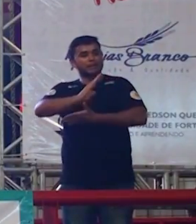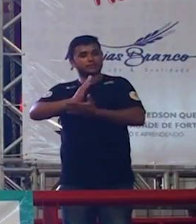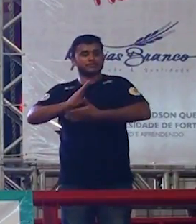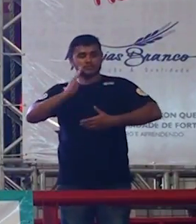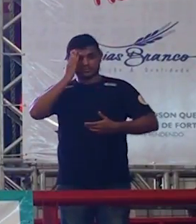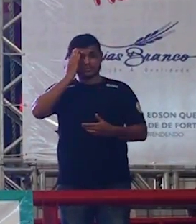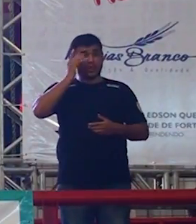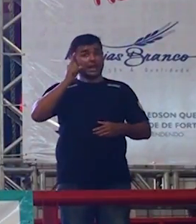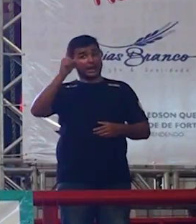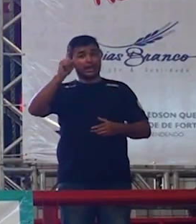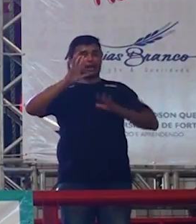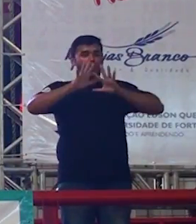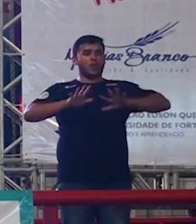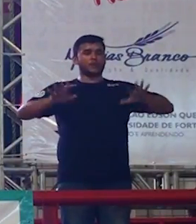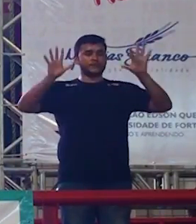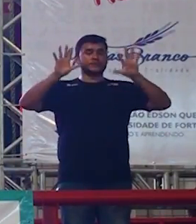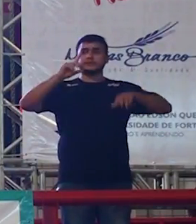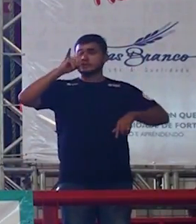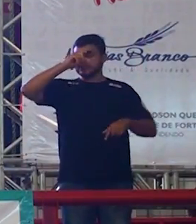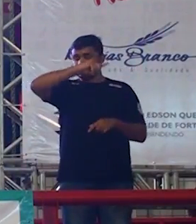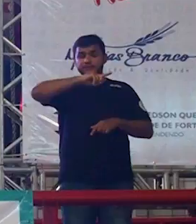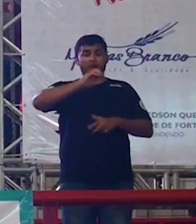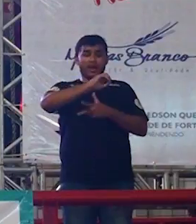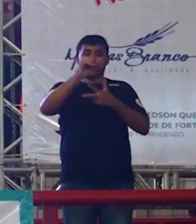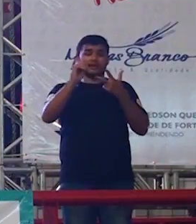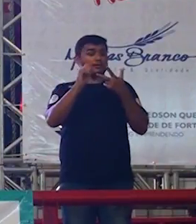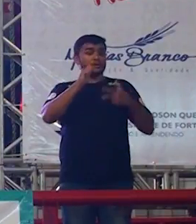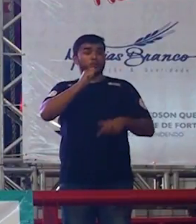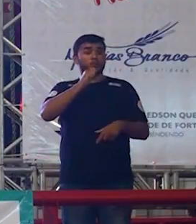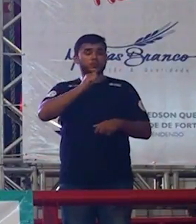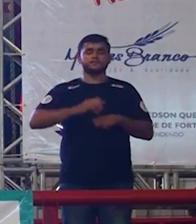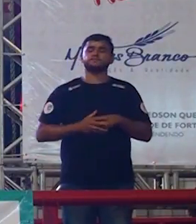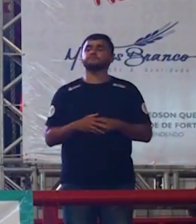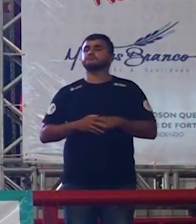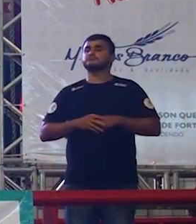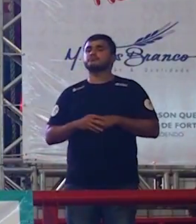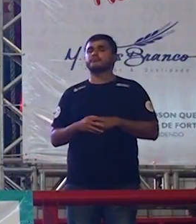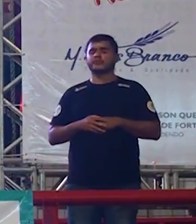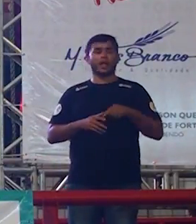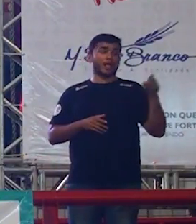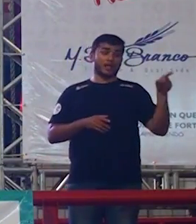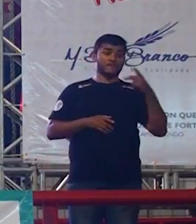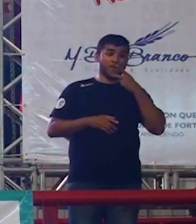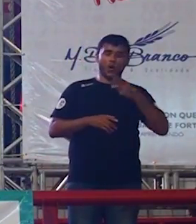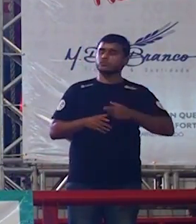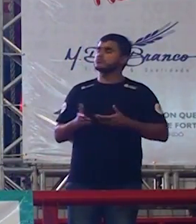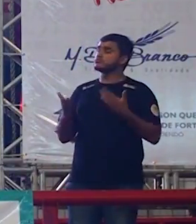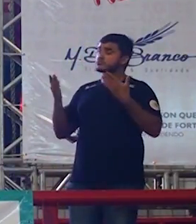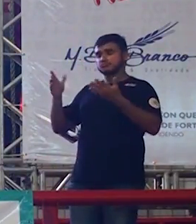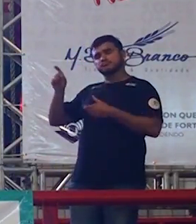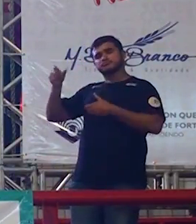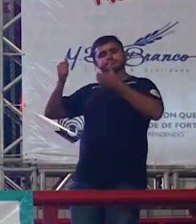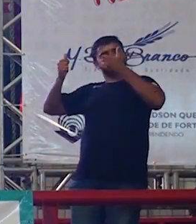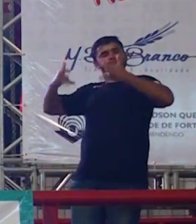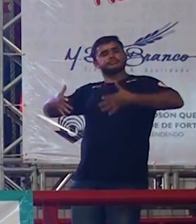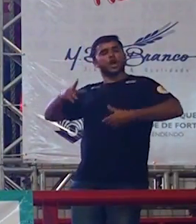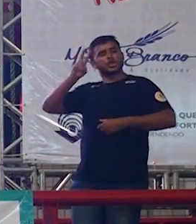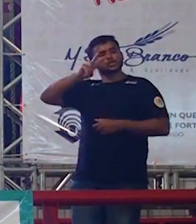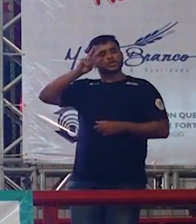na UFC, para medicina, ainda não tinha nem o Enem. E aí ela me disse, Alexandre, eu vou lhe contar a minha